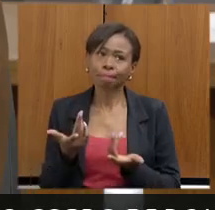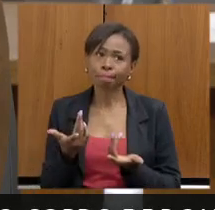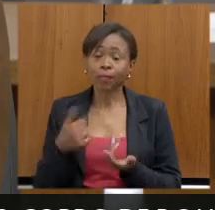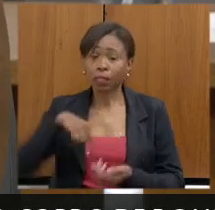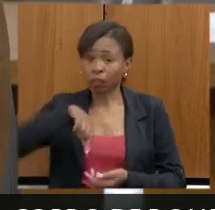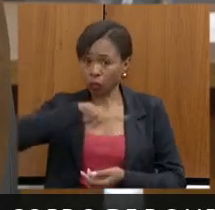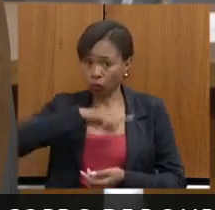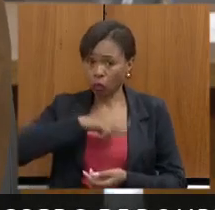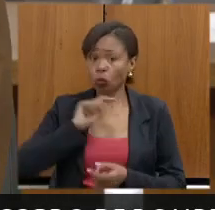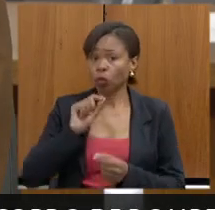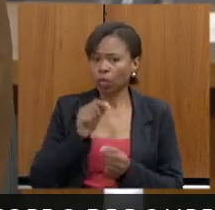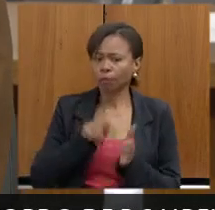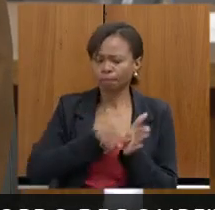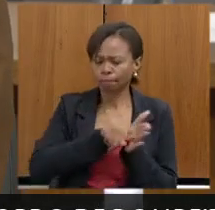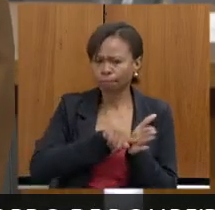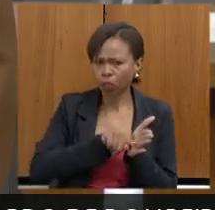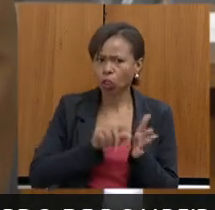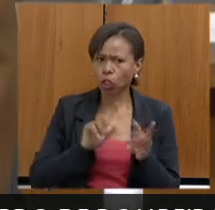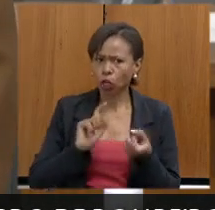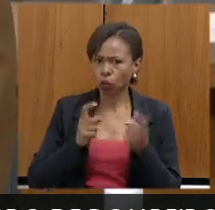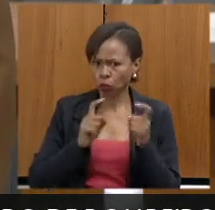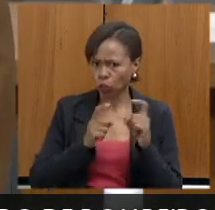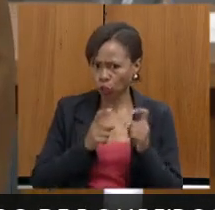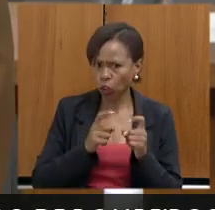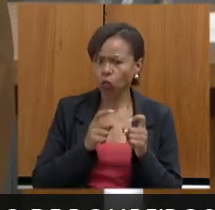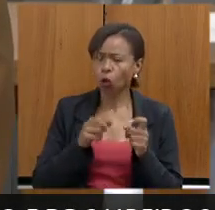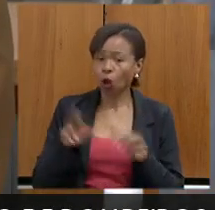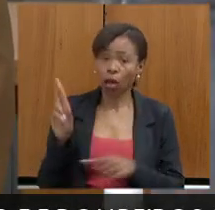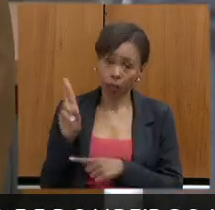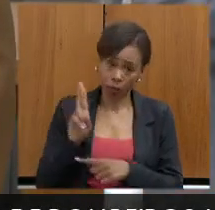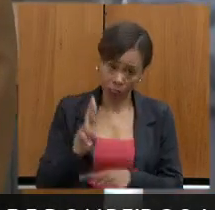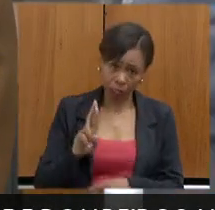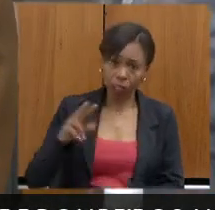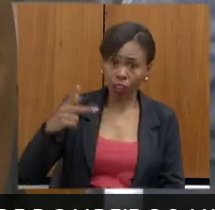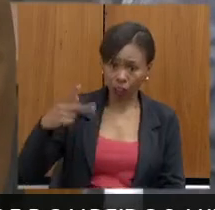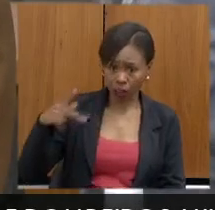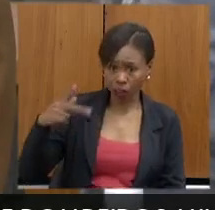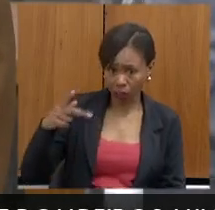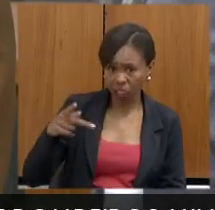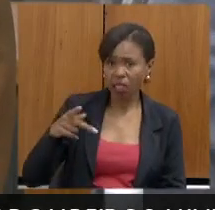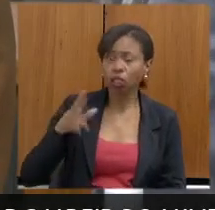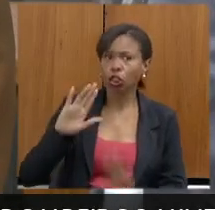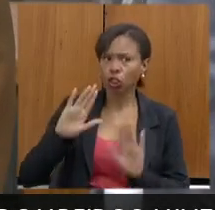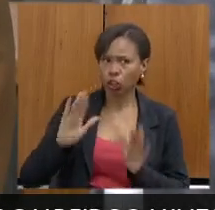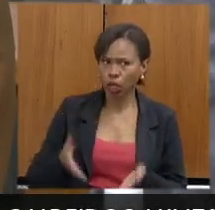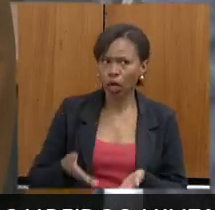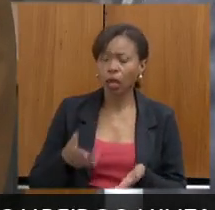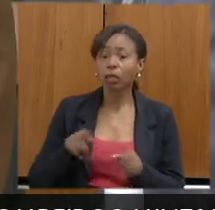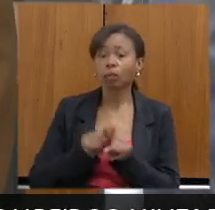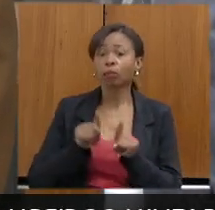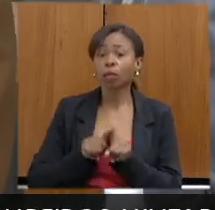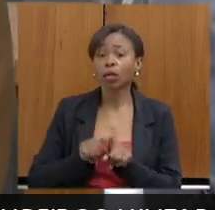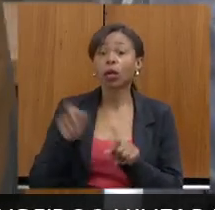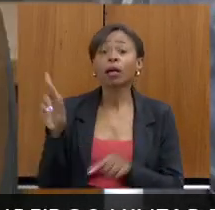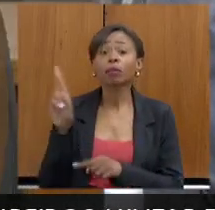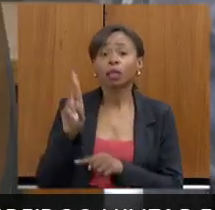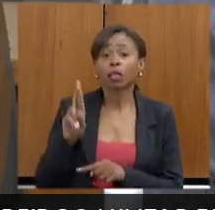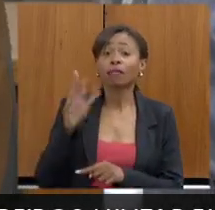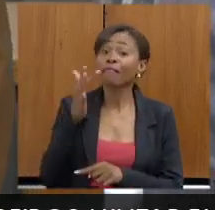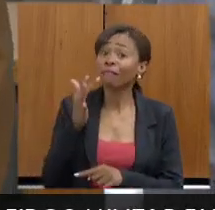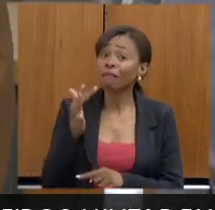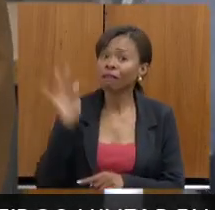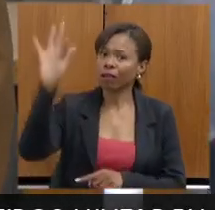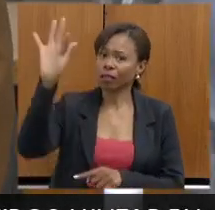que é que nós fizemos Nós estudamos nos reunimos com os representantes deles por diversas vezes inclusive com o representante Federal é